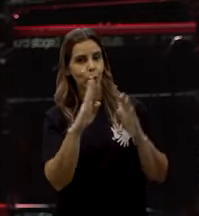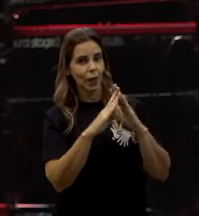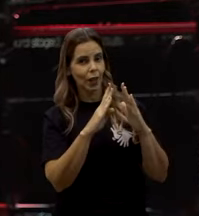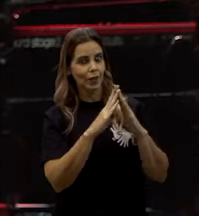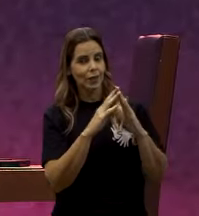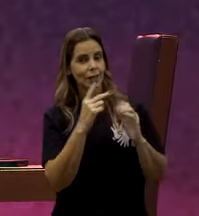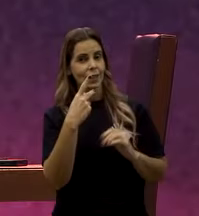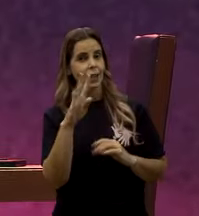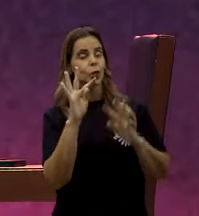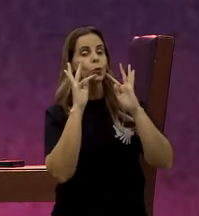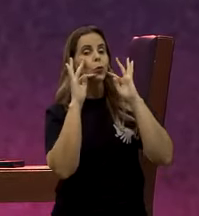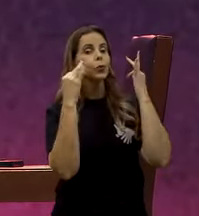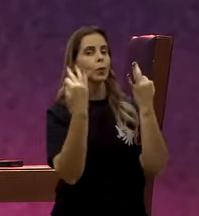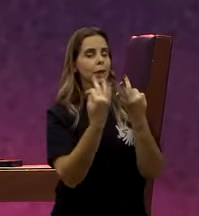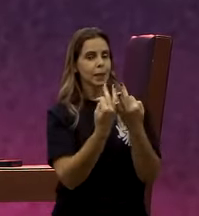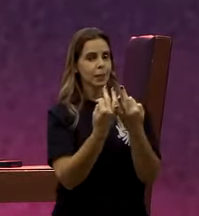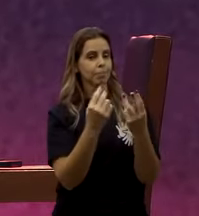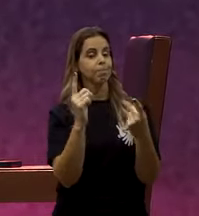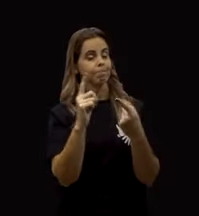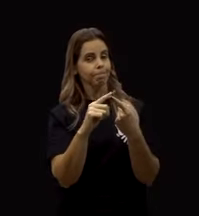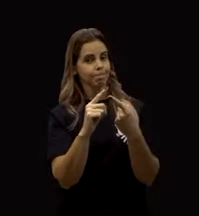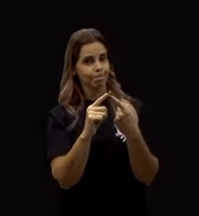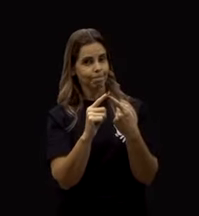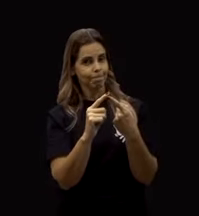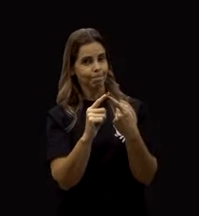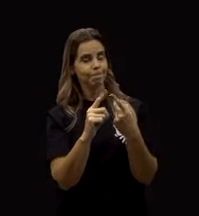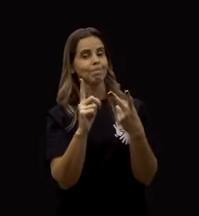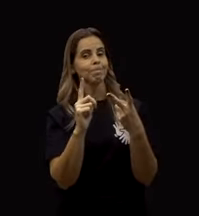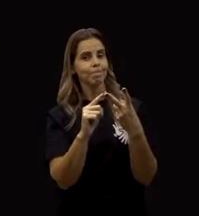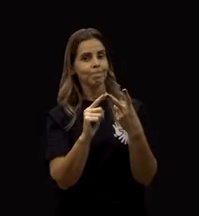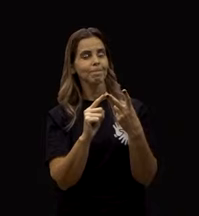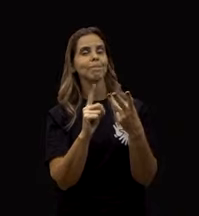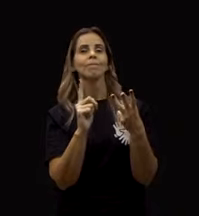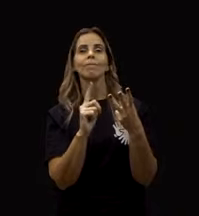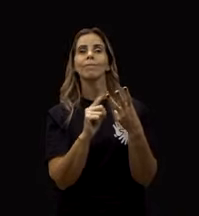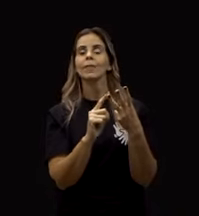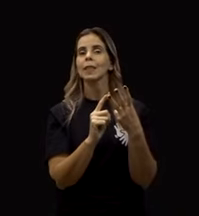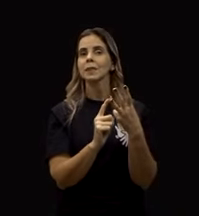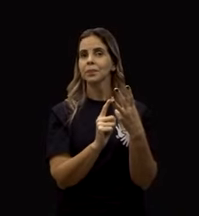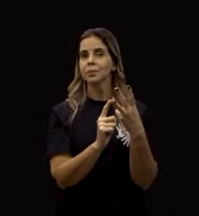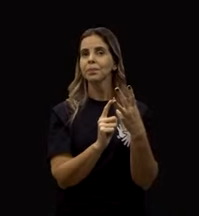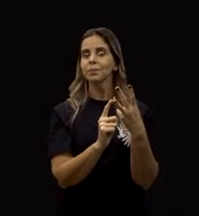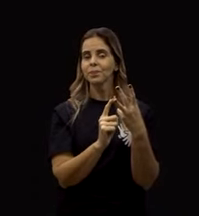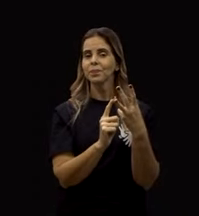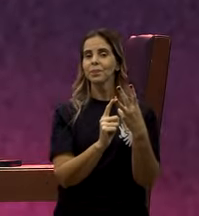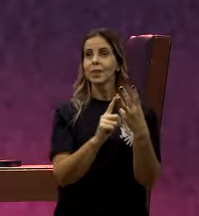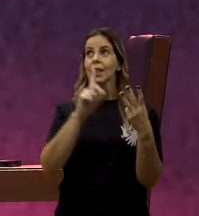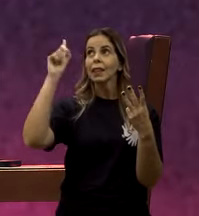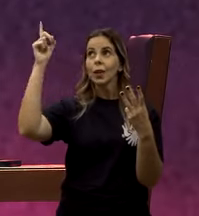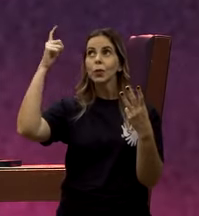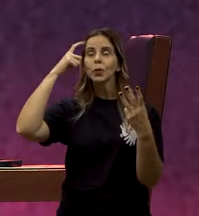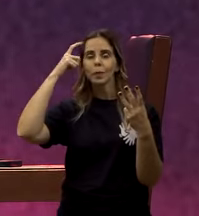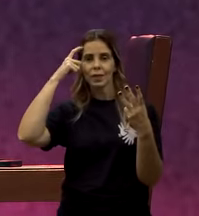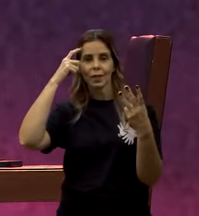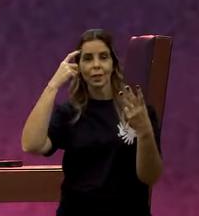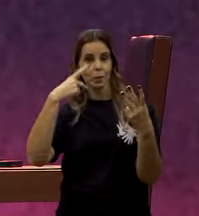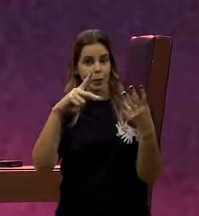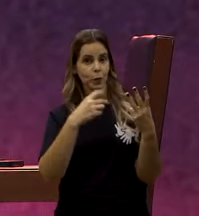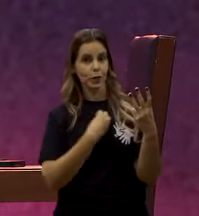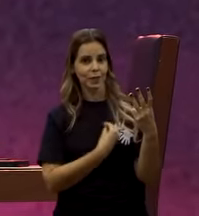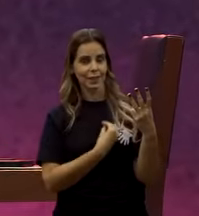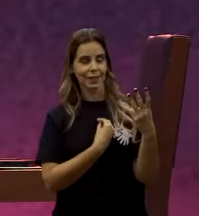esperança e um futuro então Quatro coisas que você pode ter certeza de que Deus tá pensando para você são essas